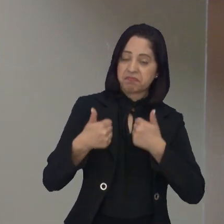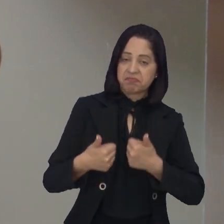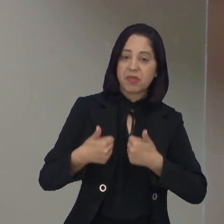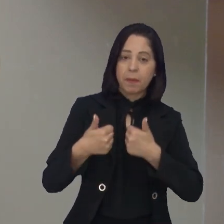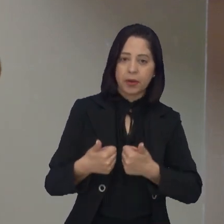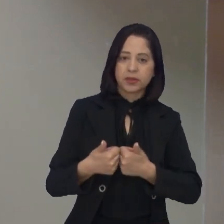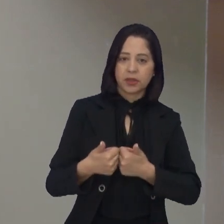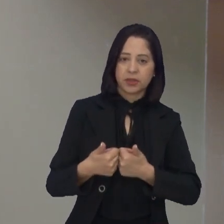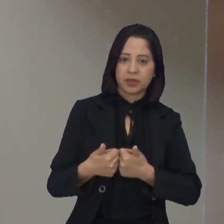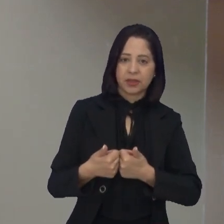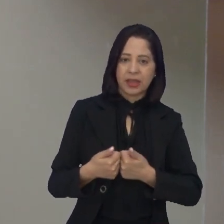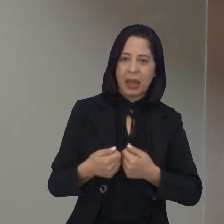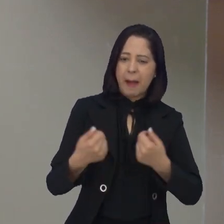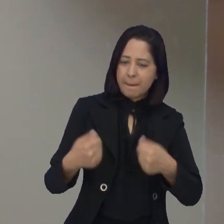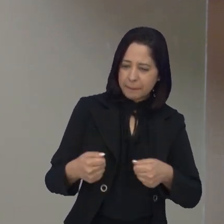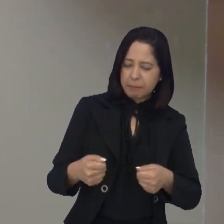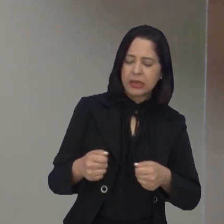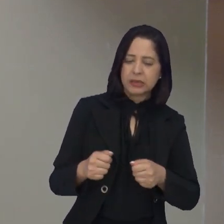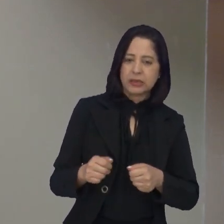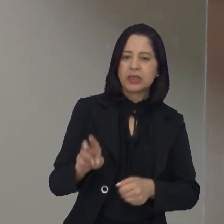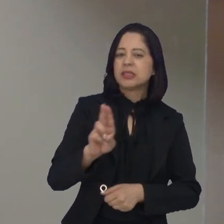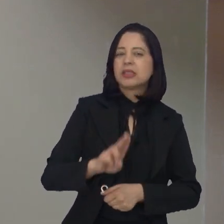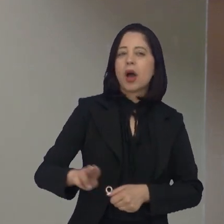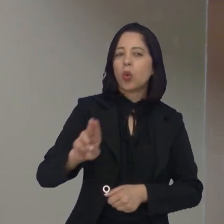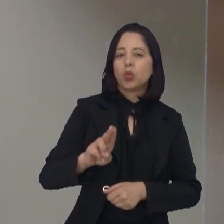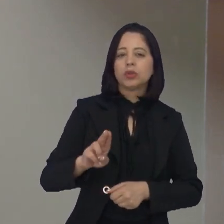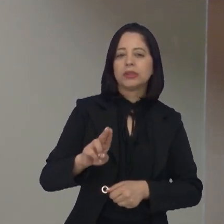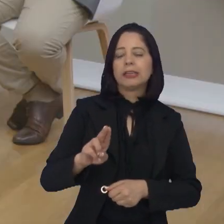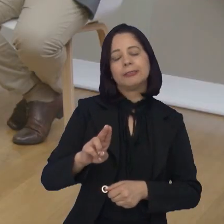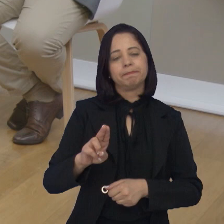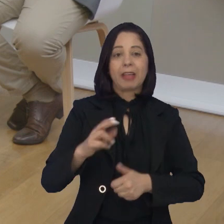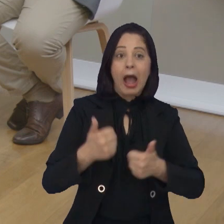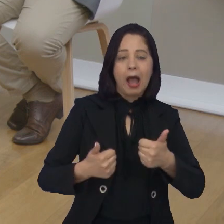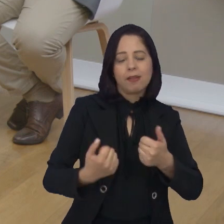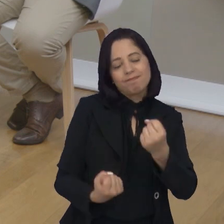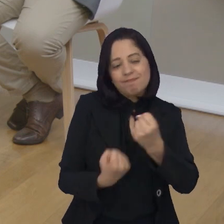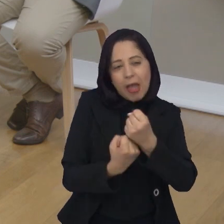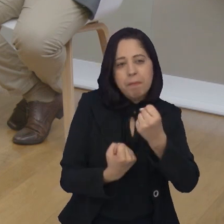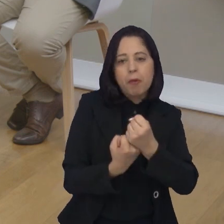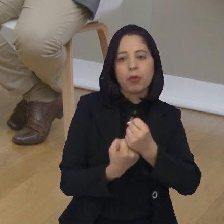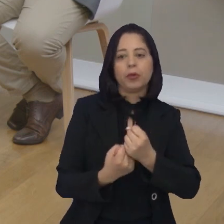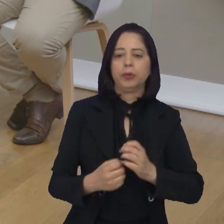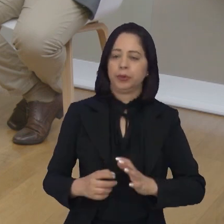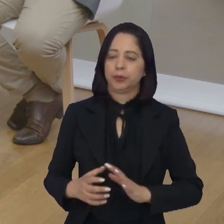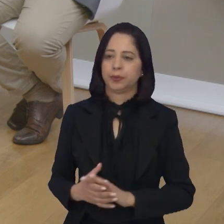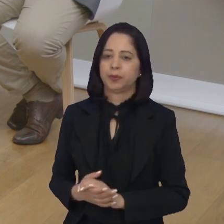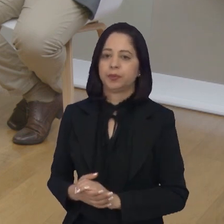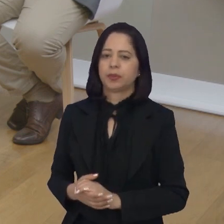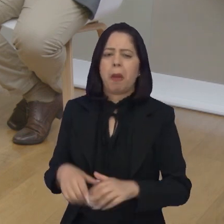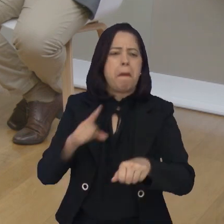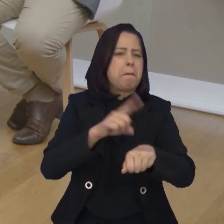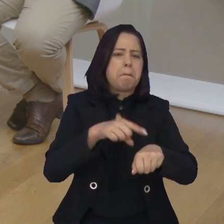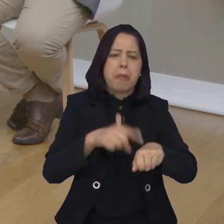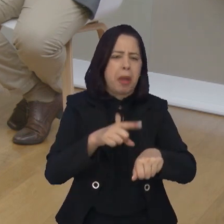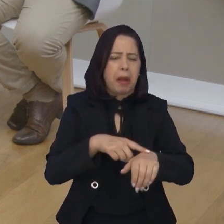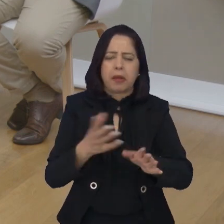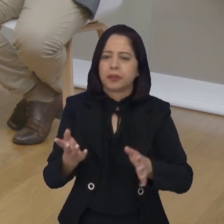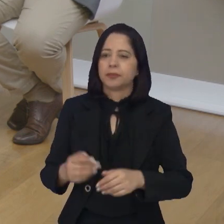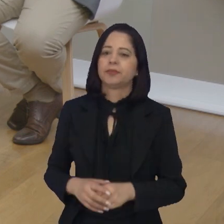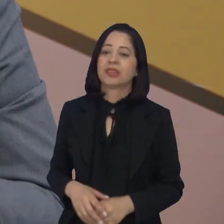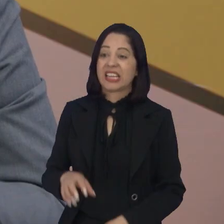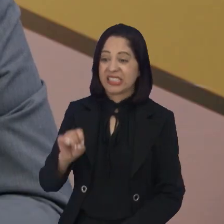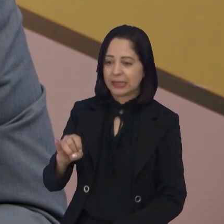aí, precisa de um auxílio. Um suporte, Isso. né? Sempre que tiver já com